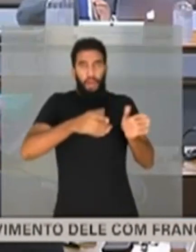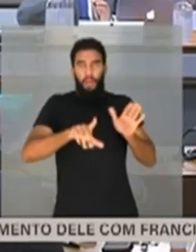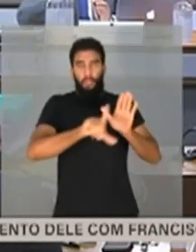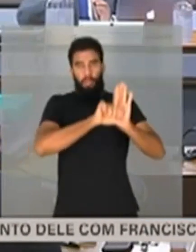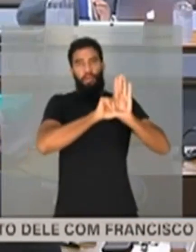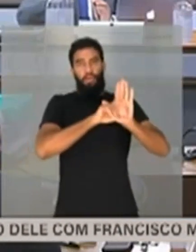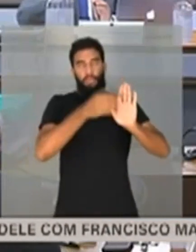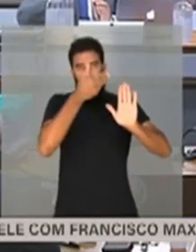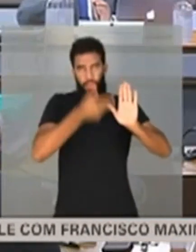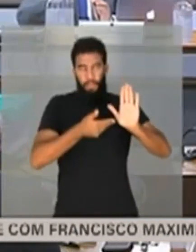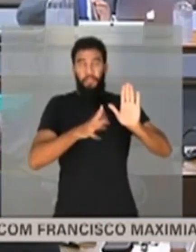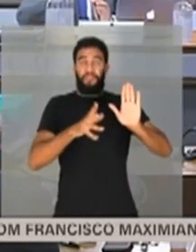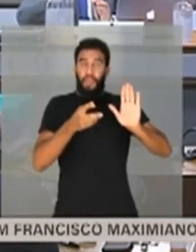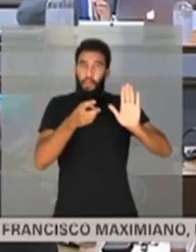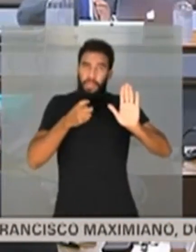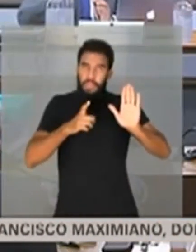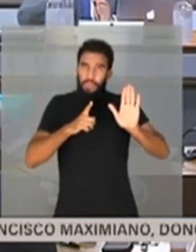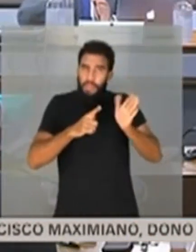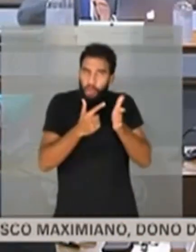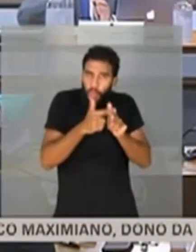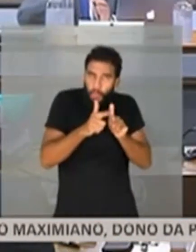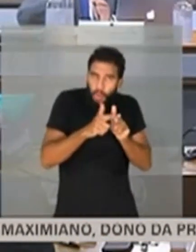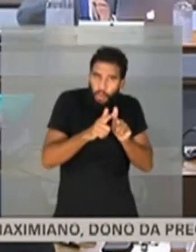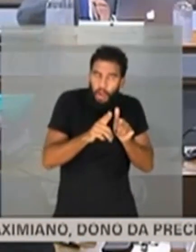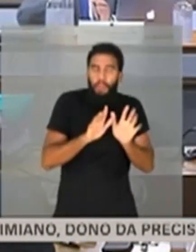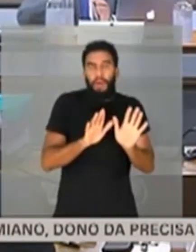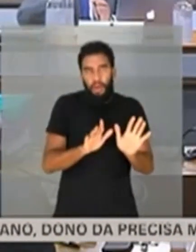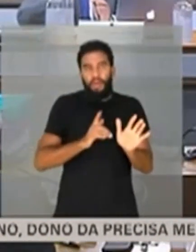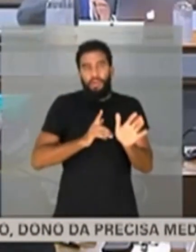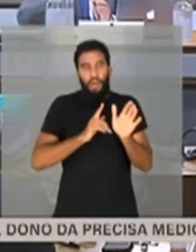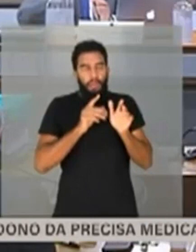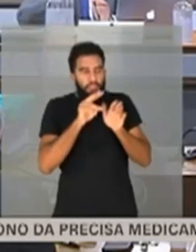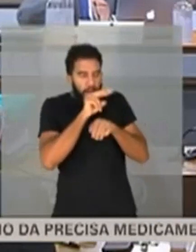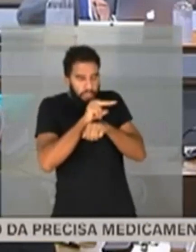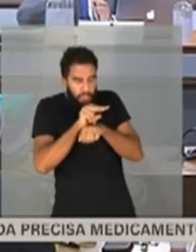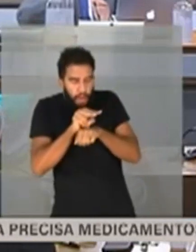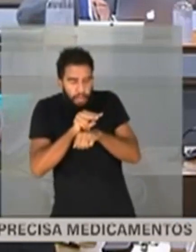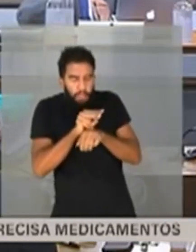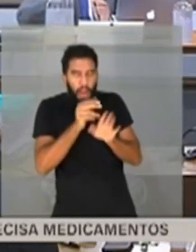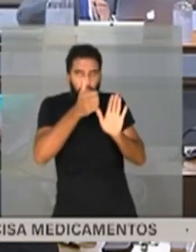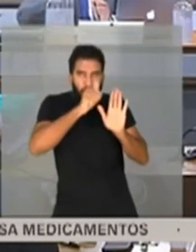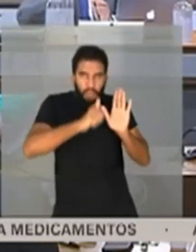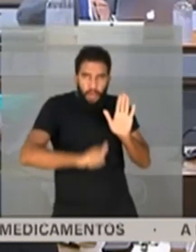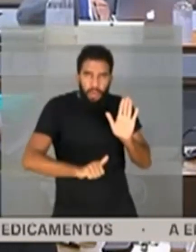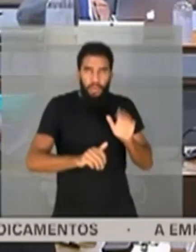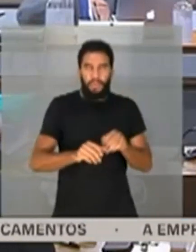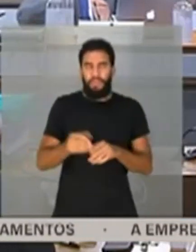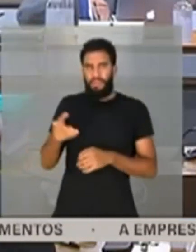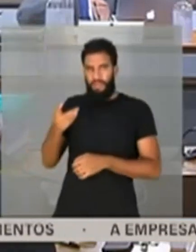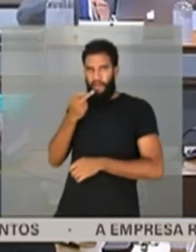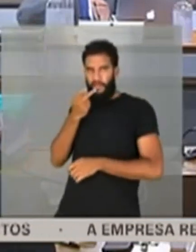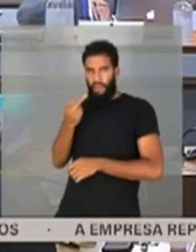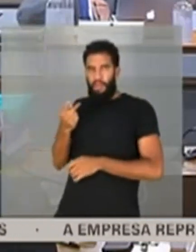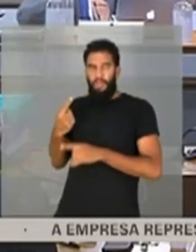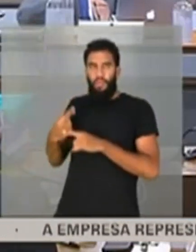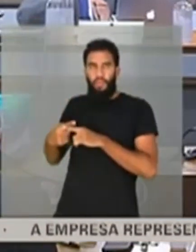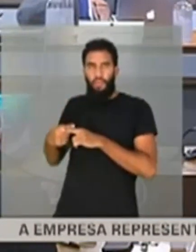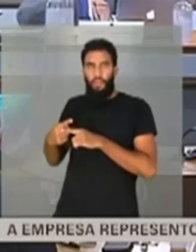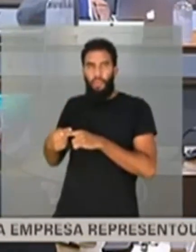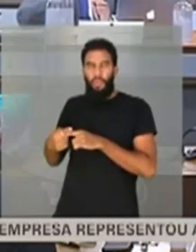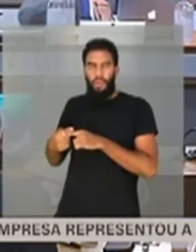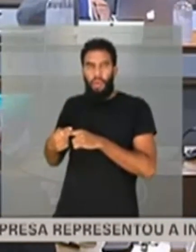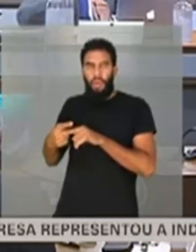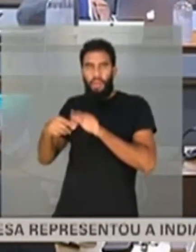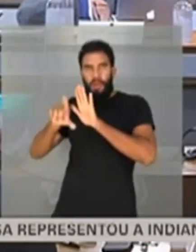Toda vez que nós identificamos um problema, nós partimos para a investigação. Vossa Excelência está dizendo que, em função do devido processo